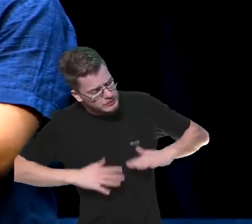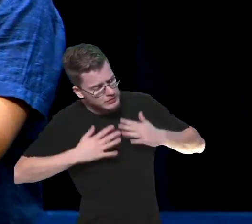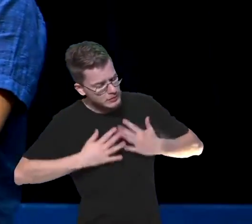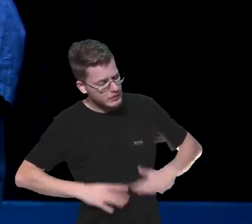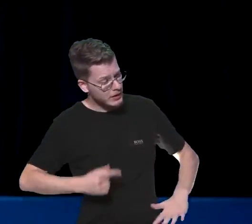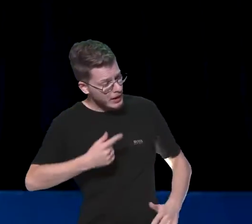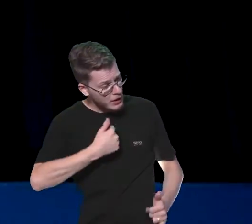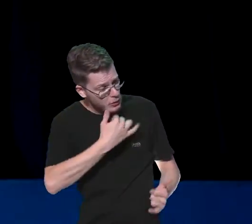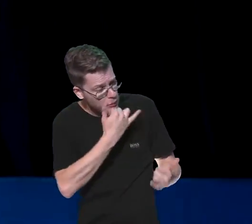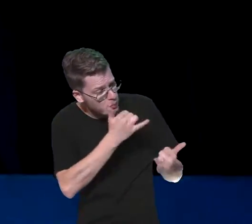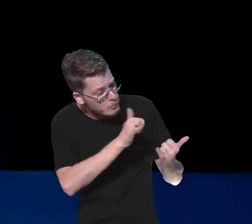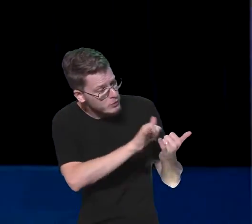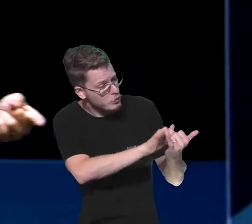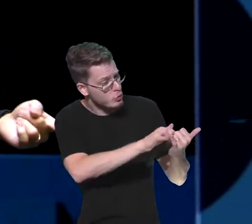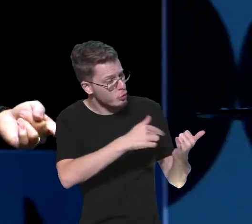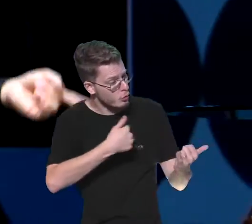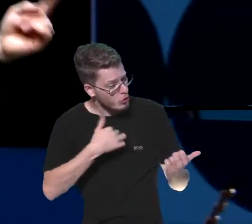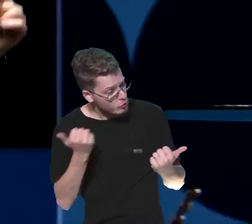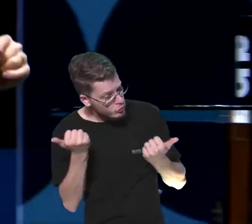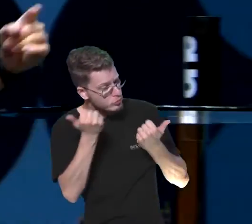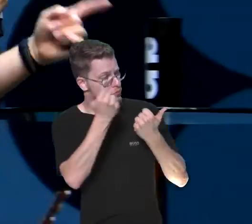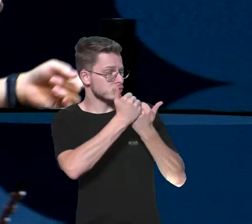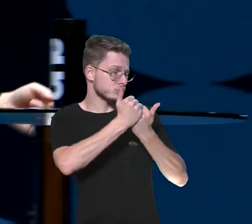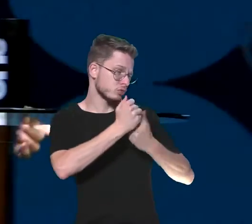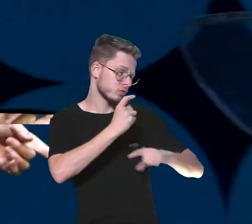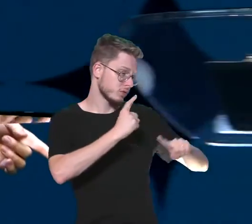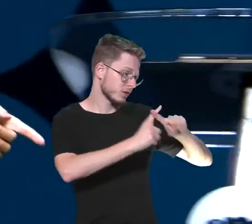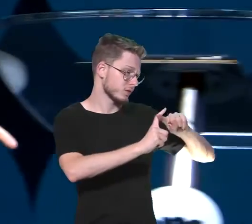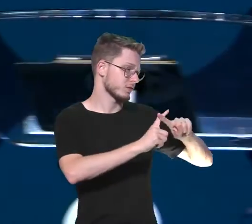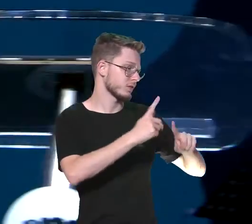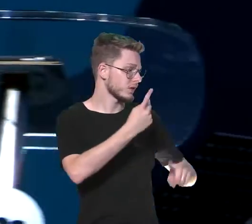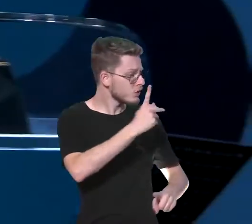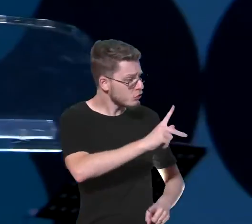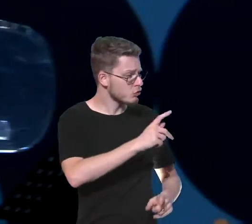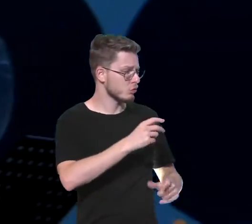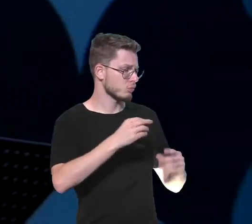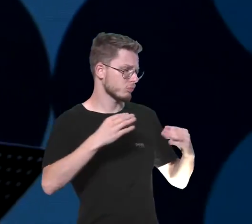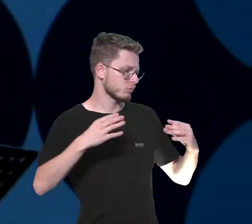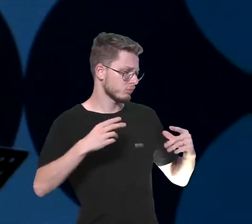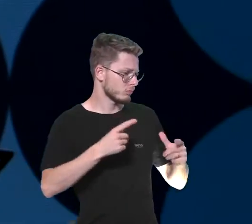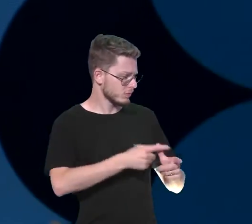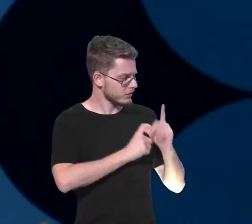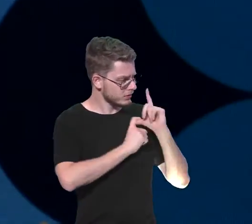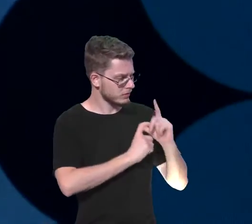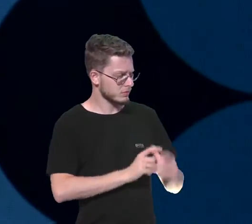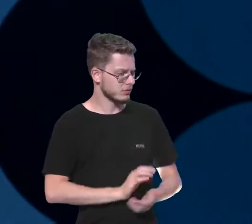sua condenação. Eu levei sobre mim a sua dívida.